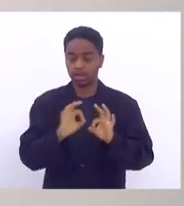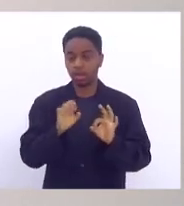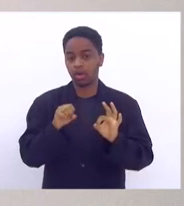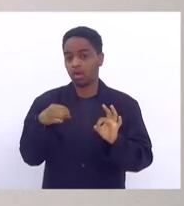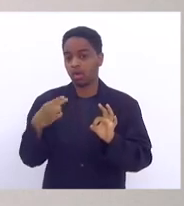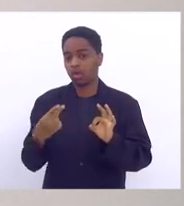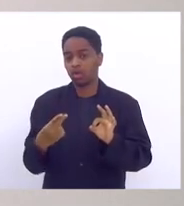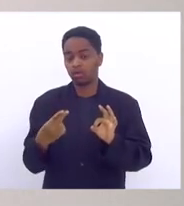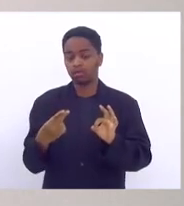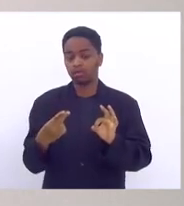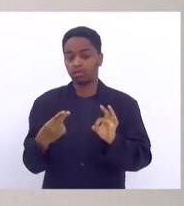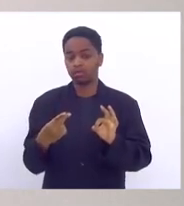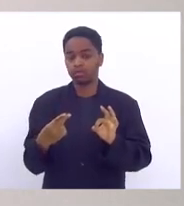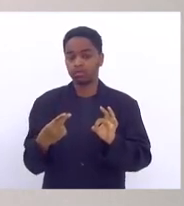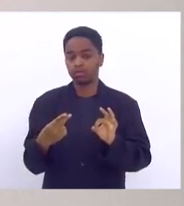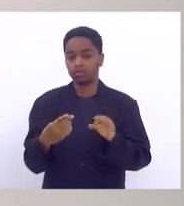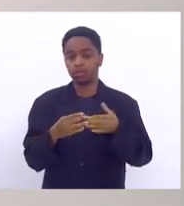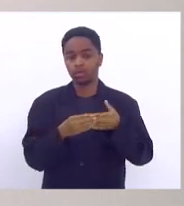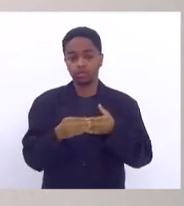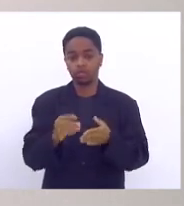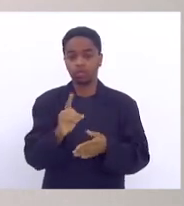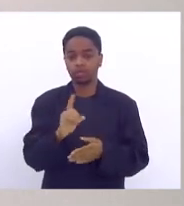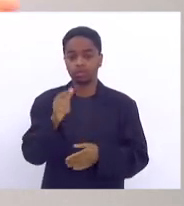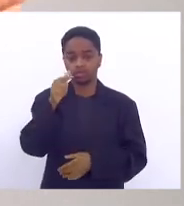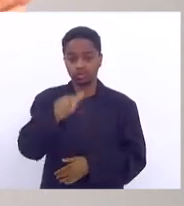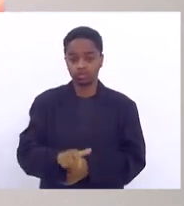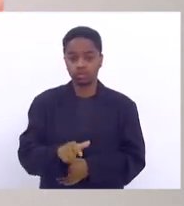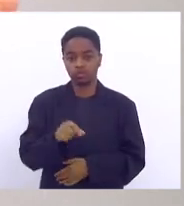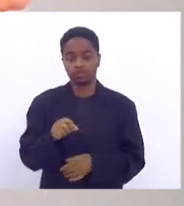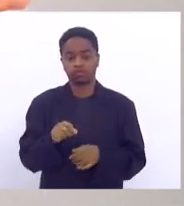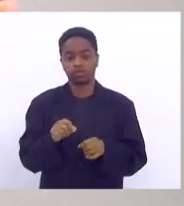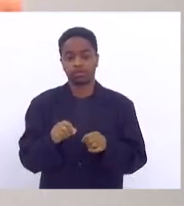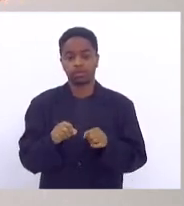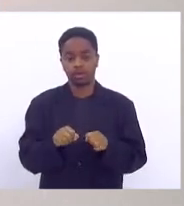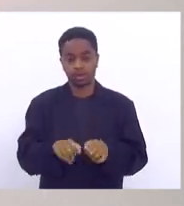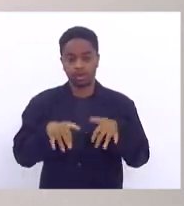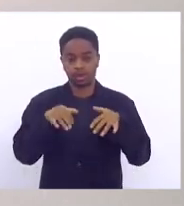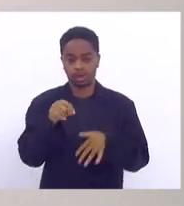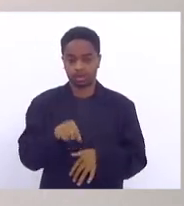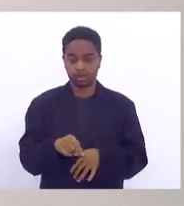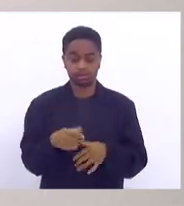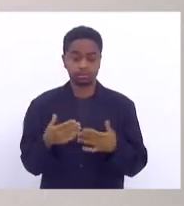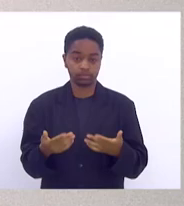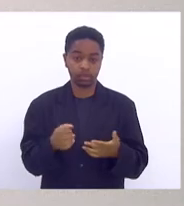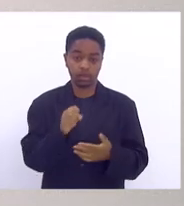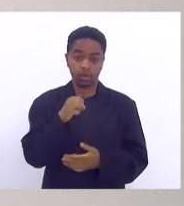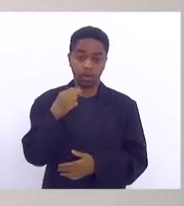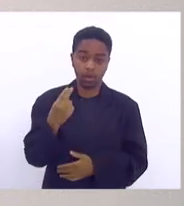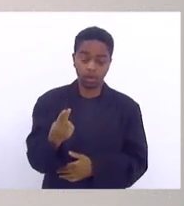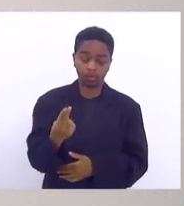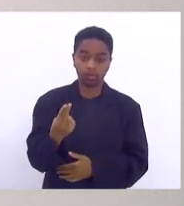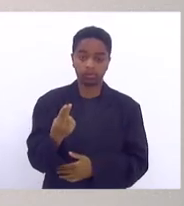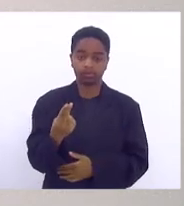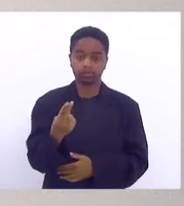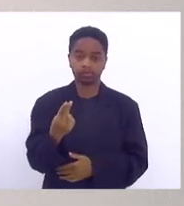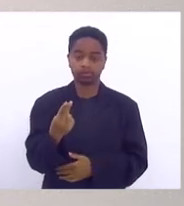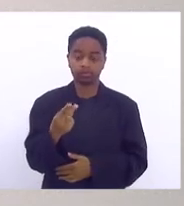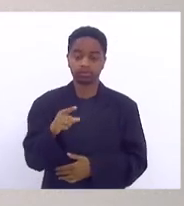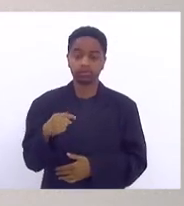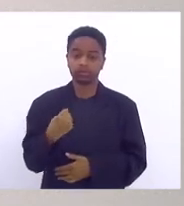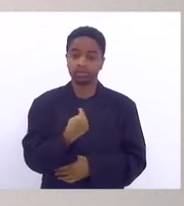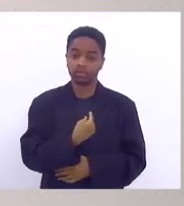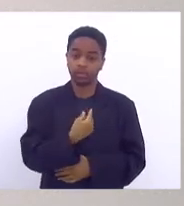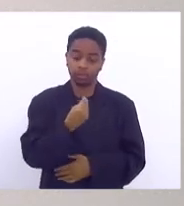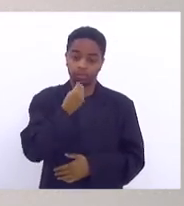vamos reconduzi-lo ao Parlamento Esse é um ponto um ponto um ou então podesse I